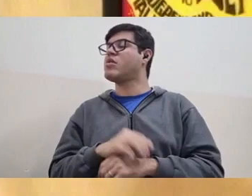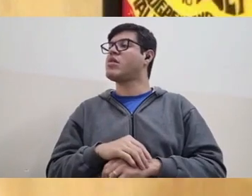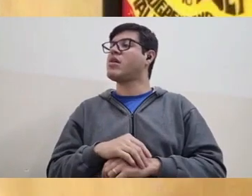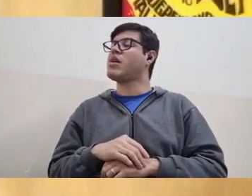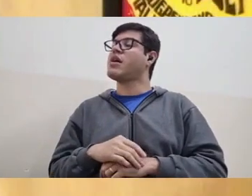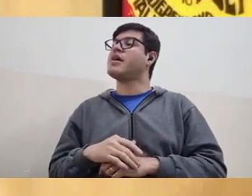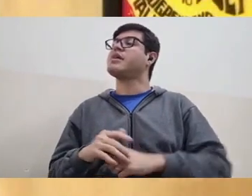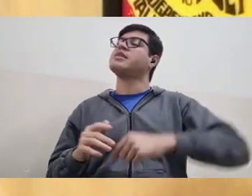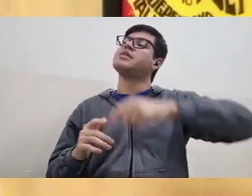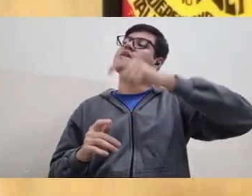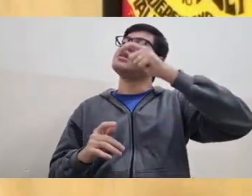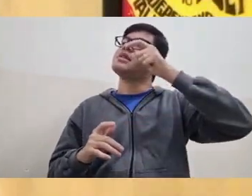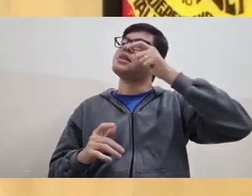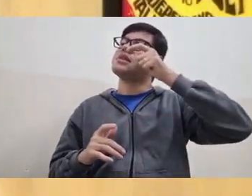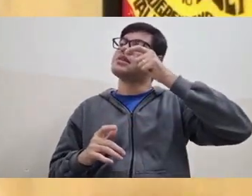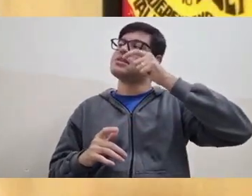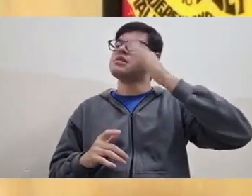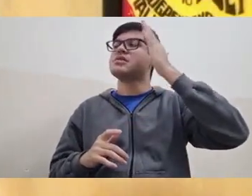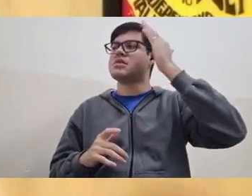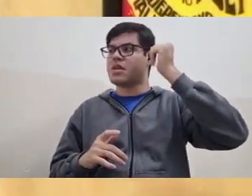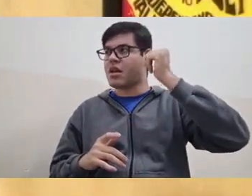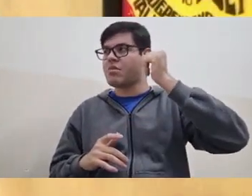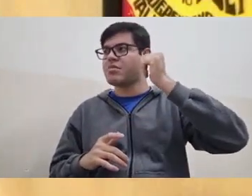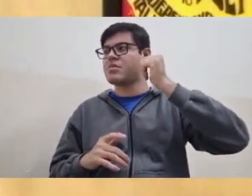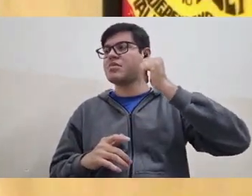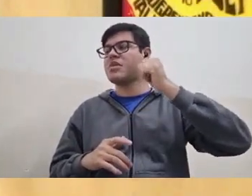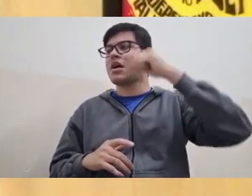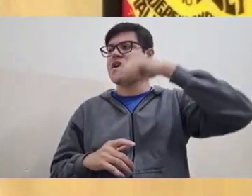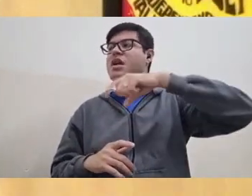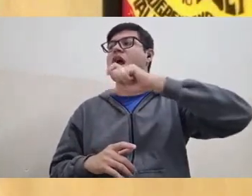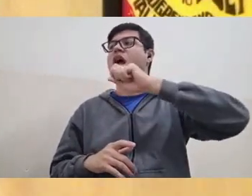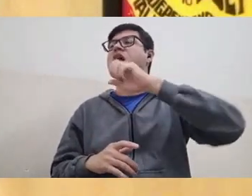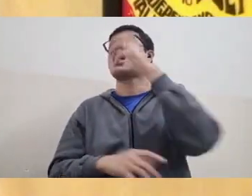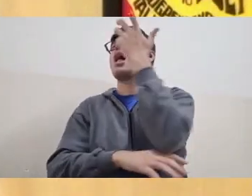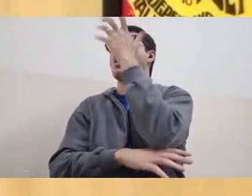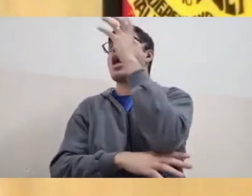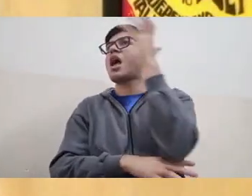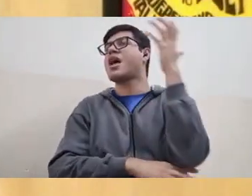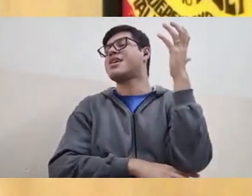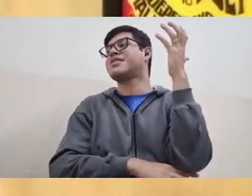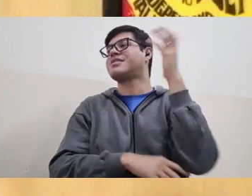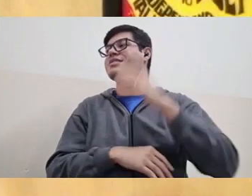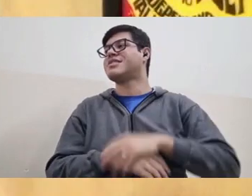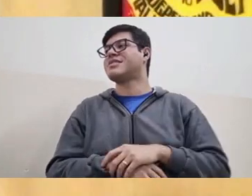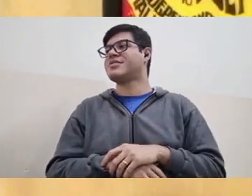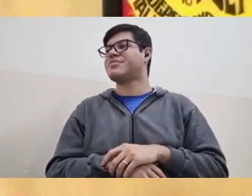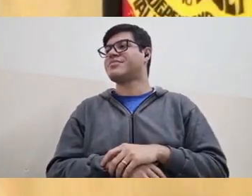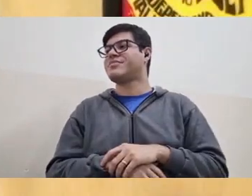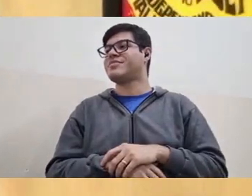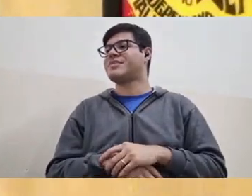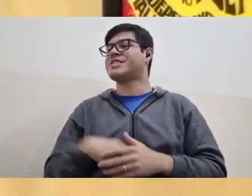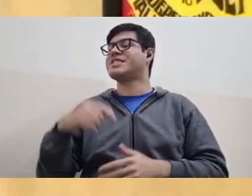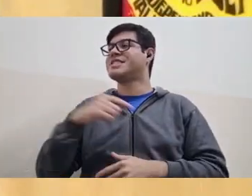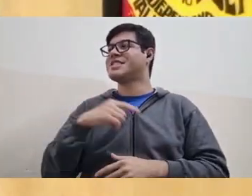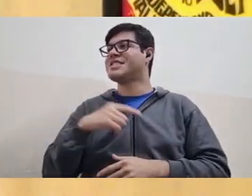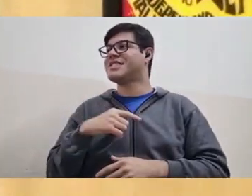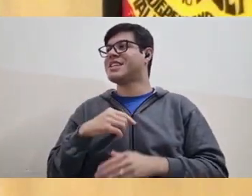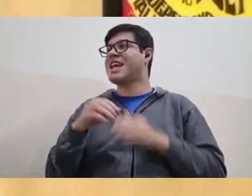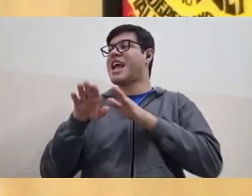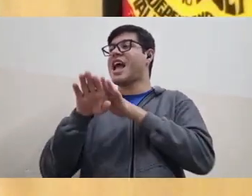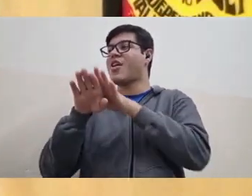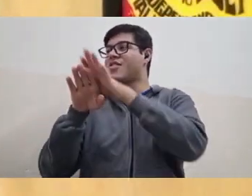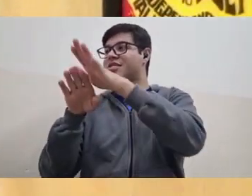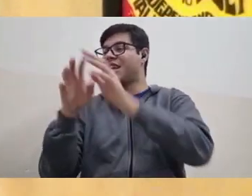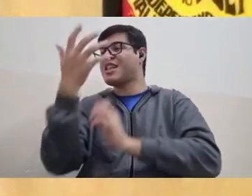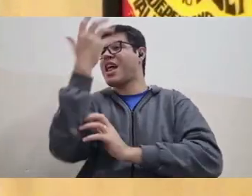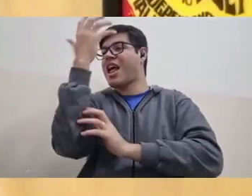interessante tem? Por exemplo, as árvores a gente sabe, Araras, cidade das árvores. Um grande erro que cometeram aqui, plantaram umas árvores erradas na calçada,